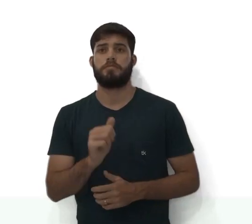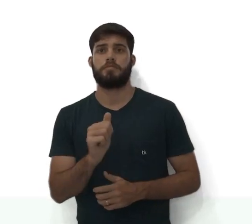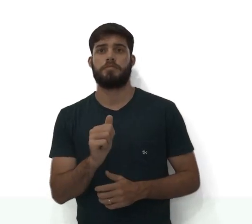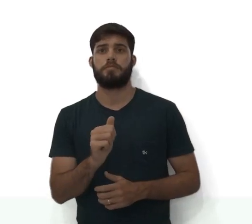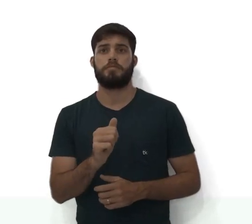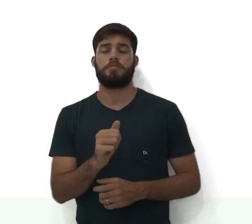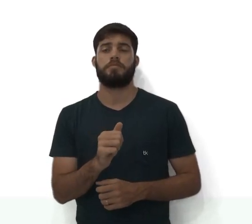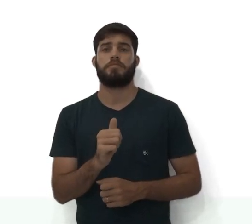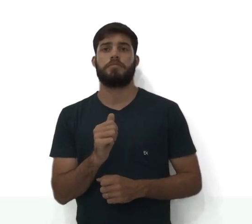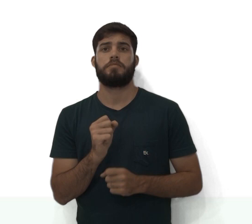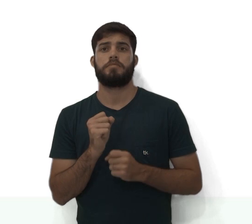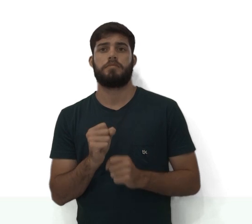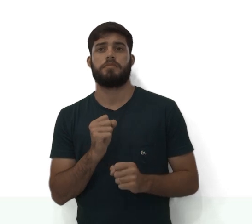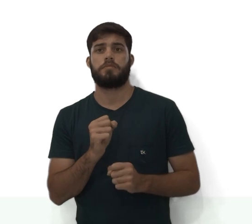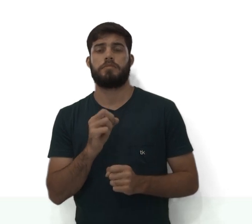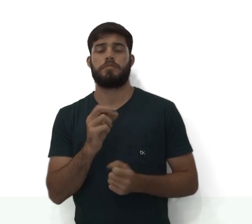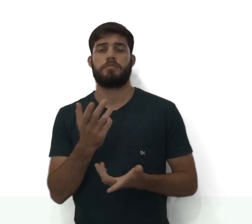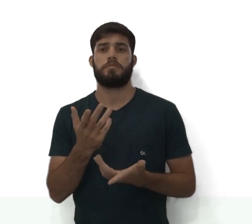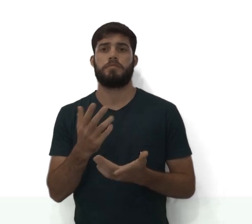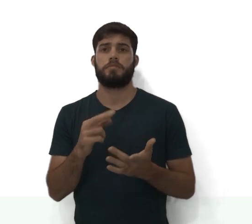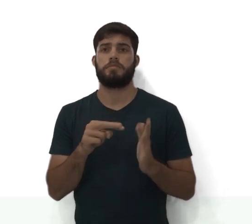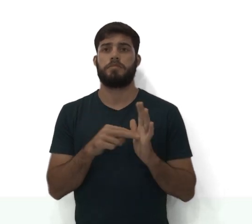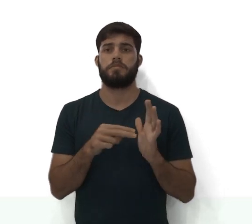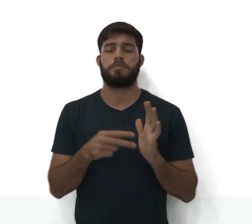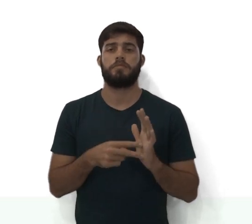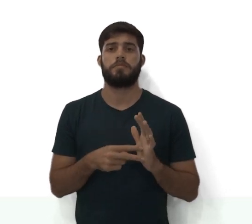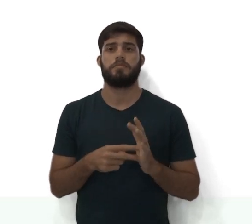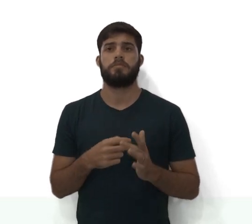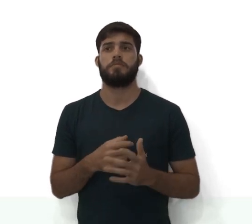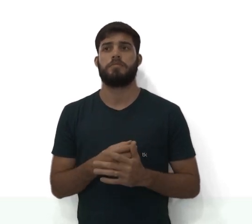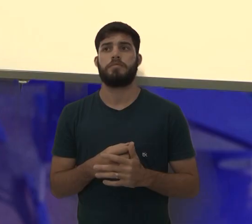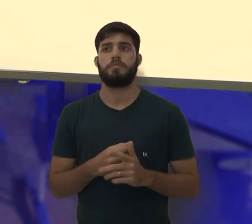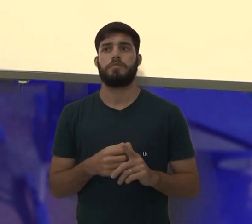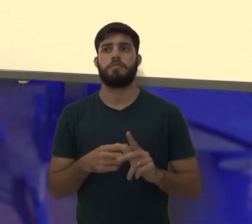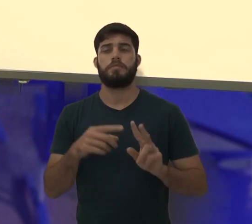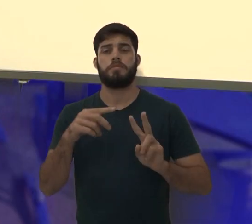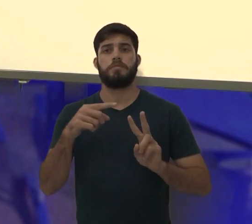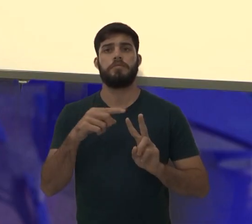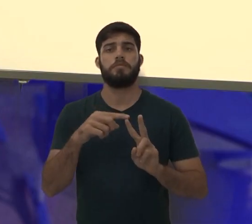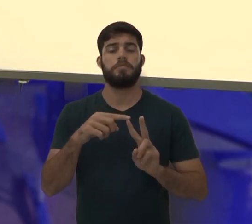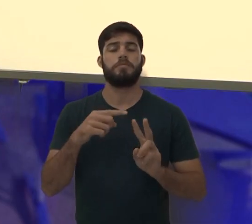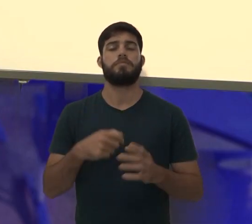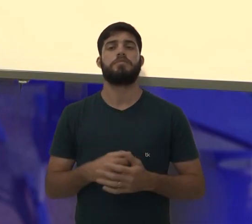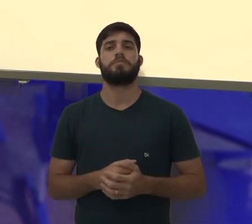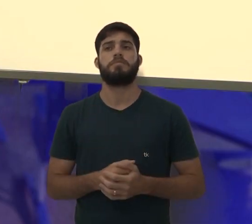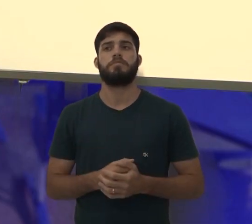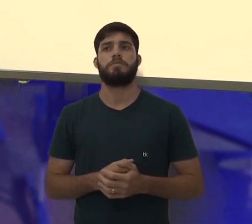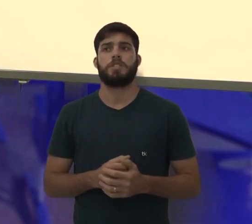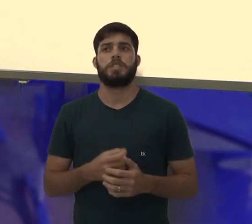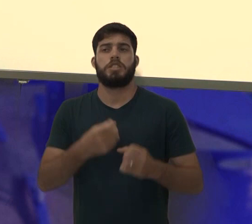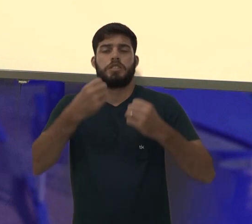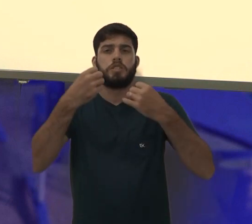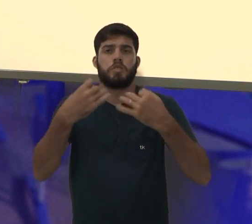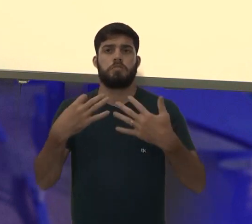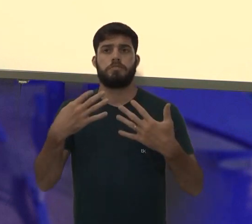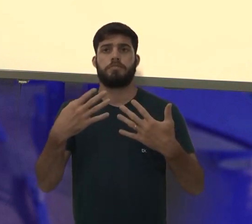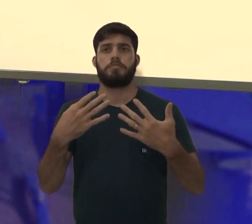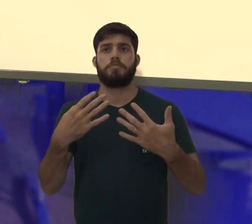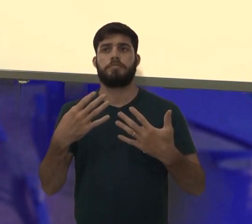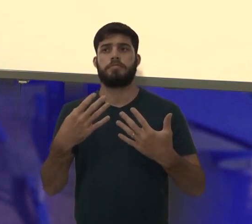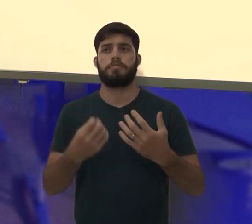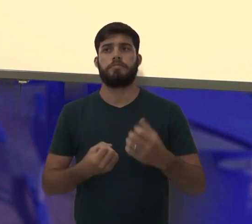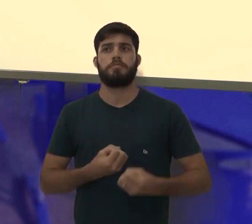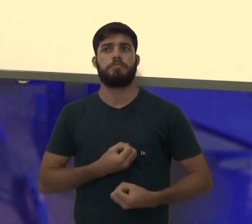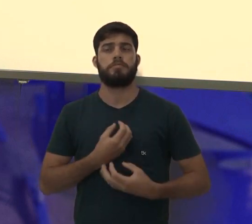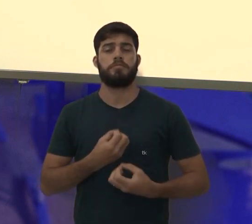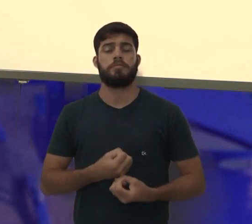representadas por expressão de radicais. Se a resposta for positiva, descreva essas expressões. Ele pergunta se a gente